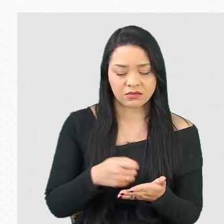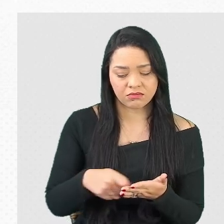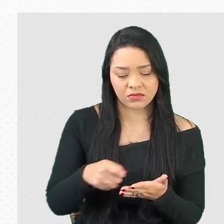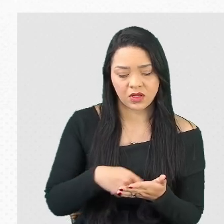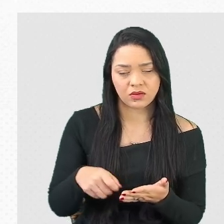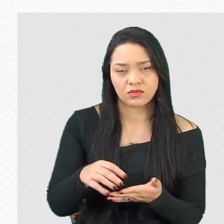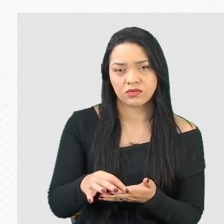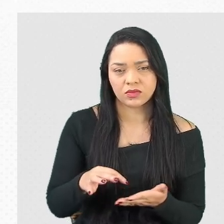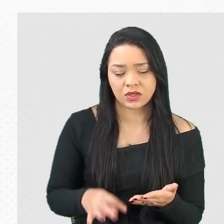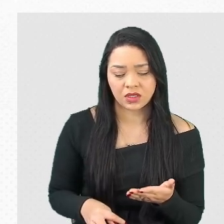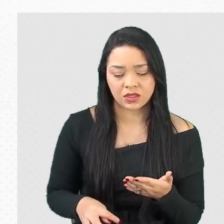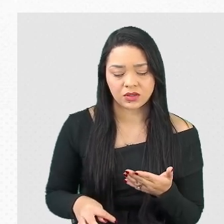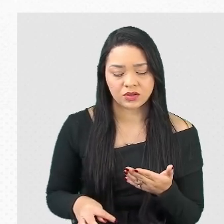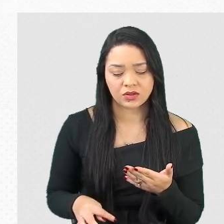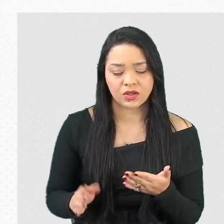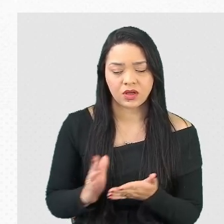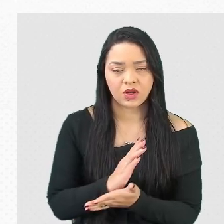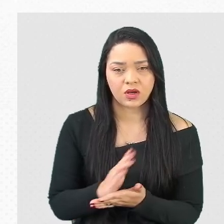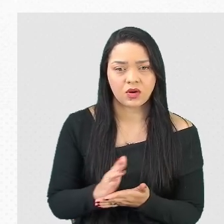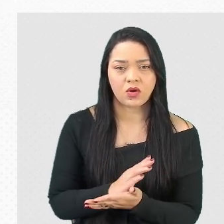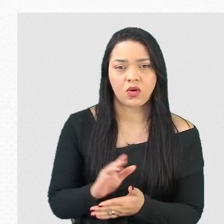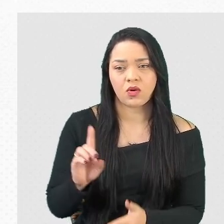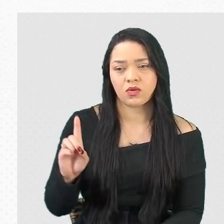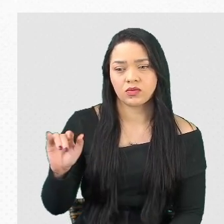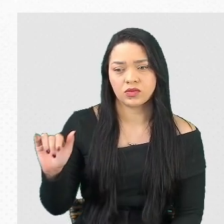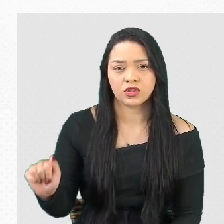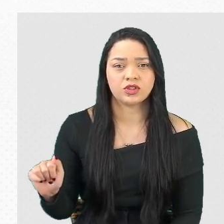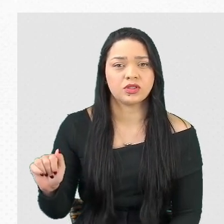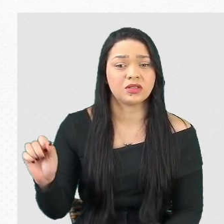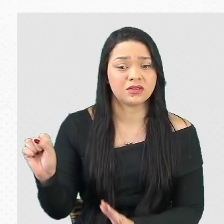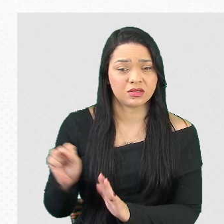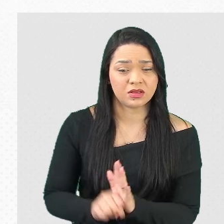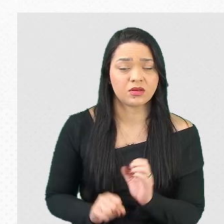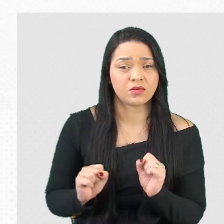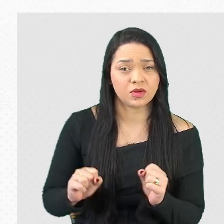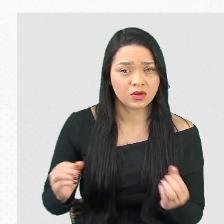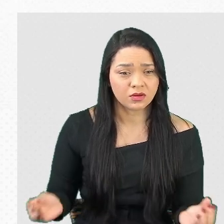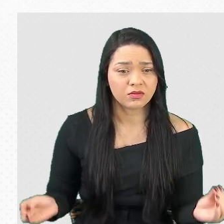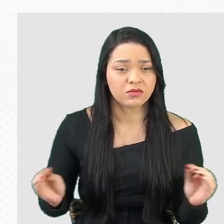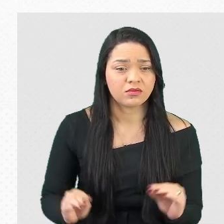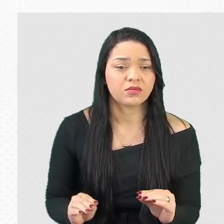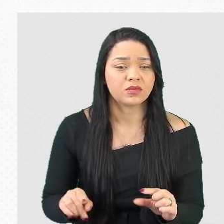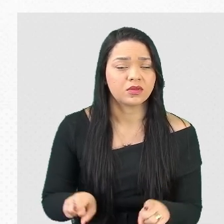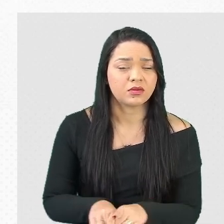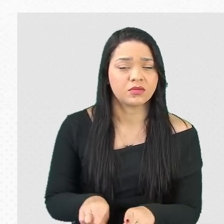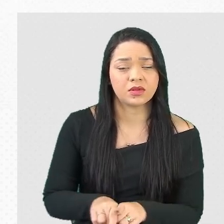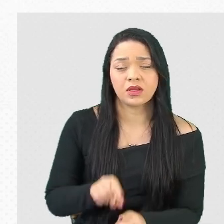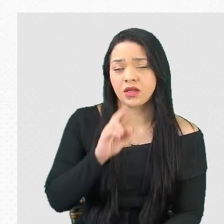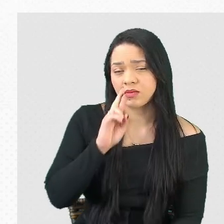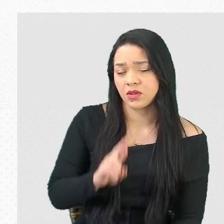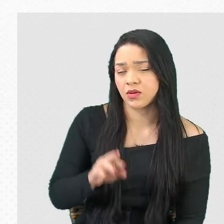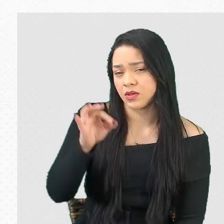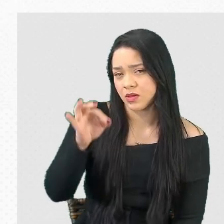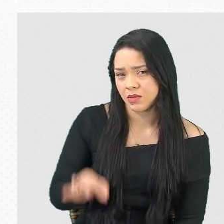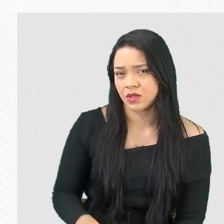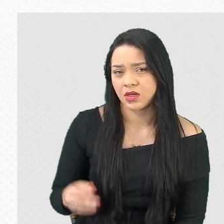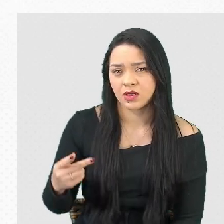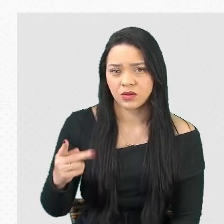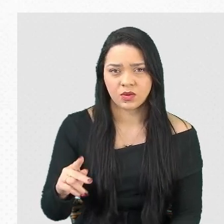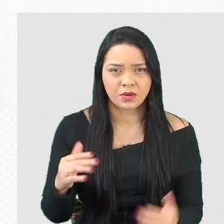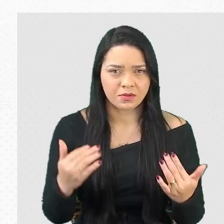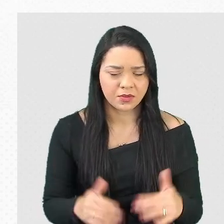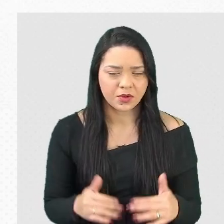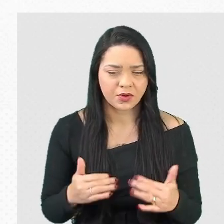texto, trazer alguma data, algum século, para que você possa fazer as inferências e responder, claro, corretamente a sua